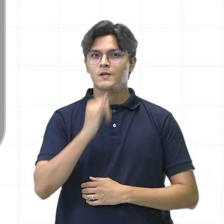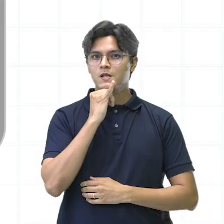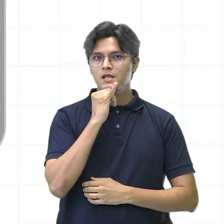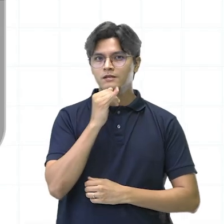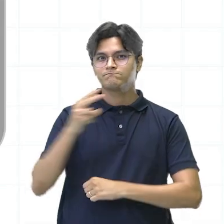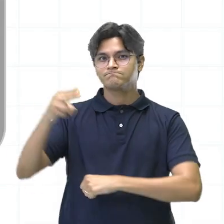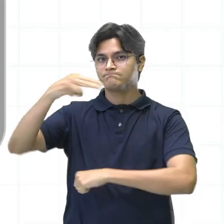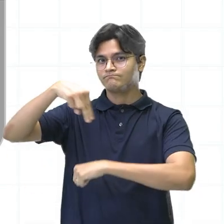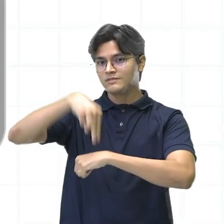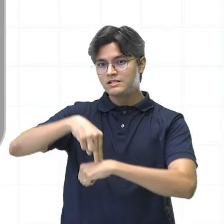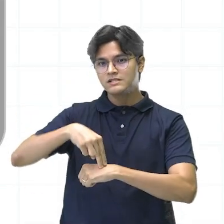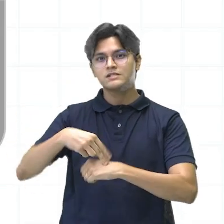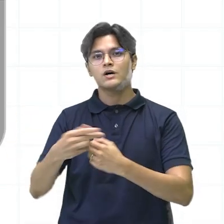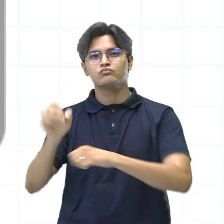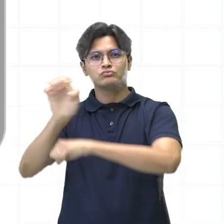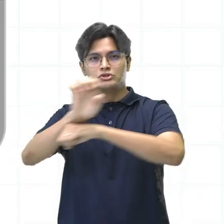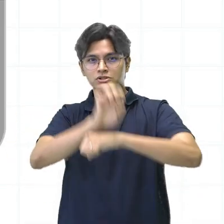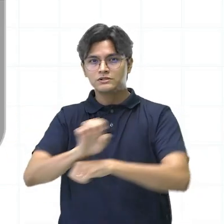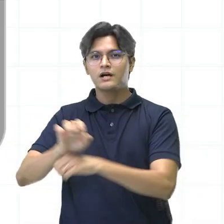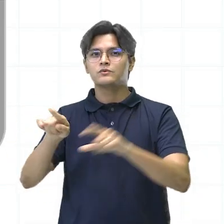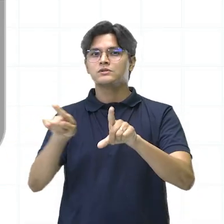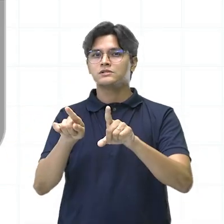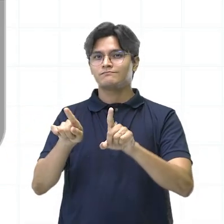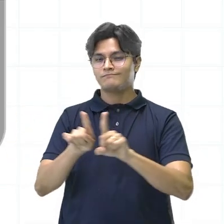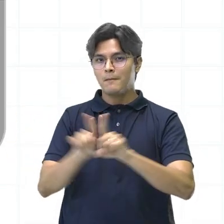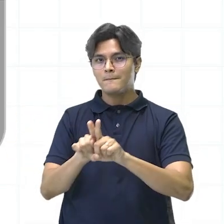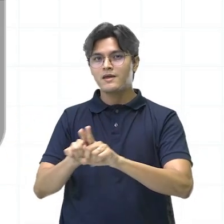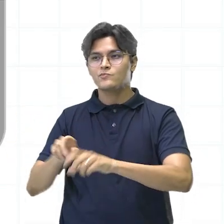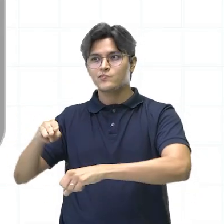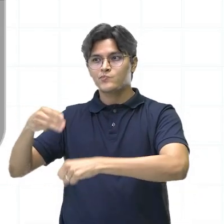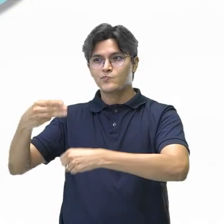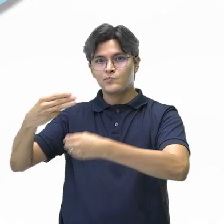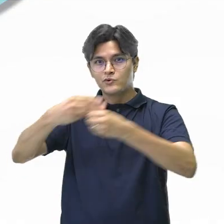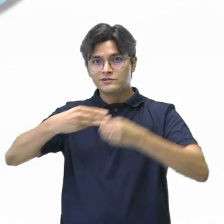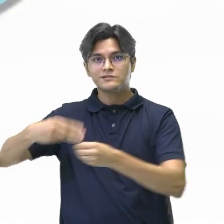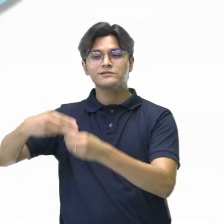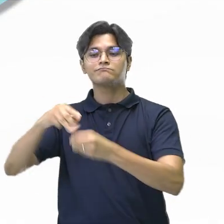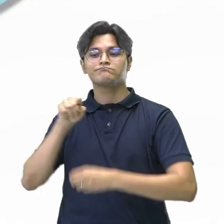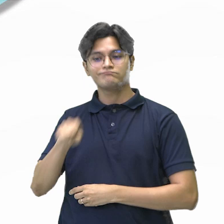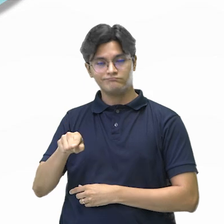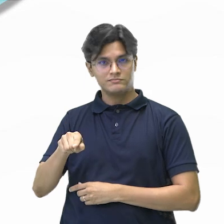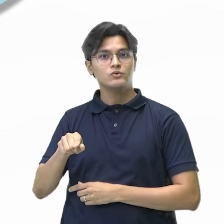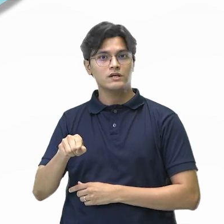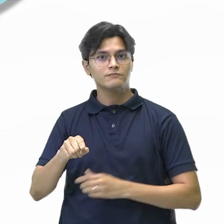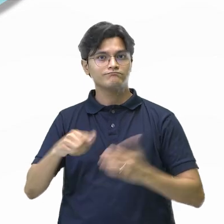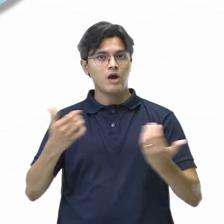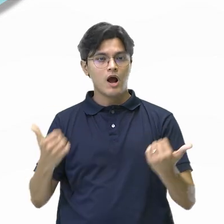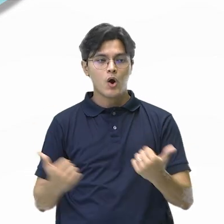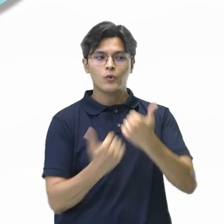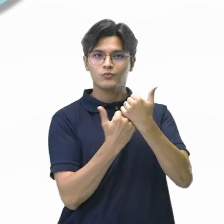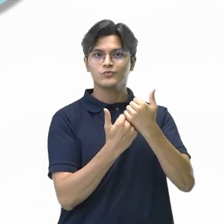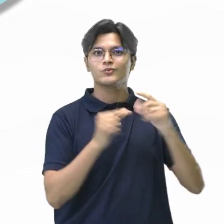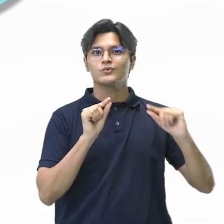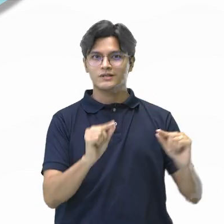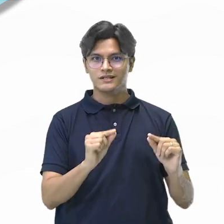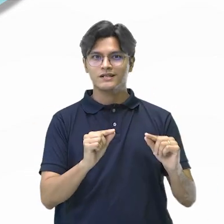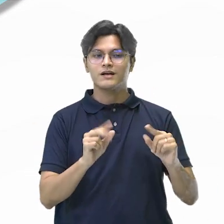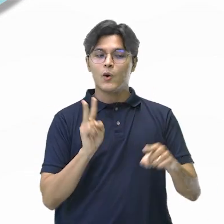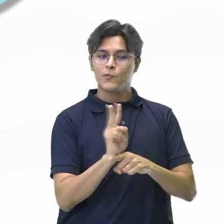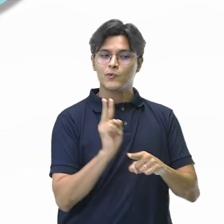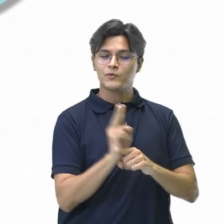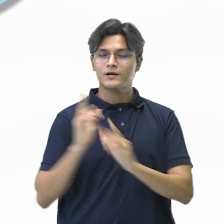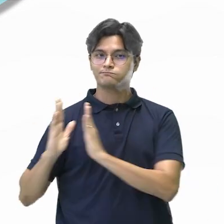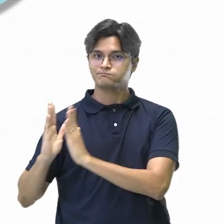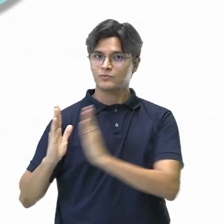dos estados e dos municípios que ajuda a cuidar desse processo. Então, quando falamos dessas formas